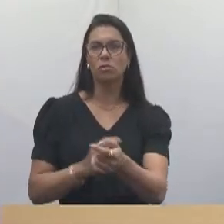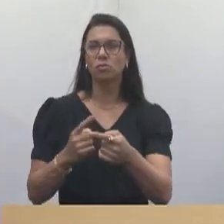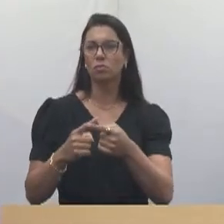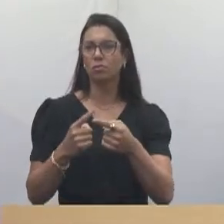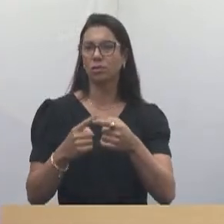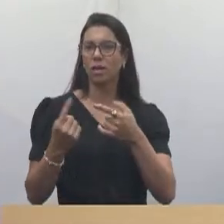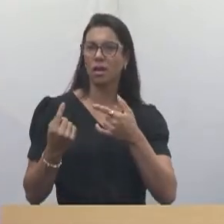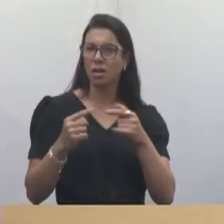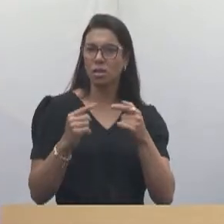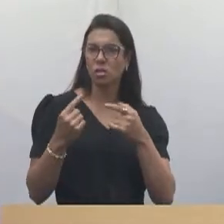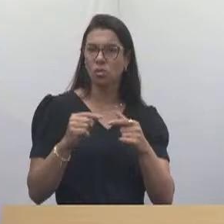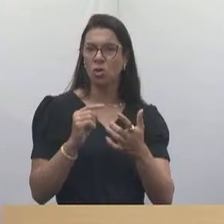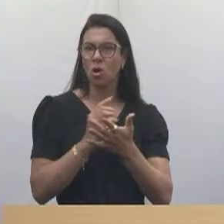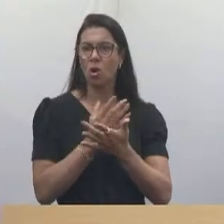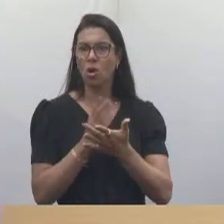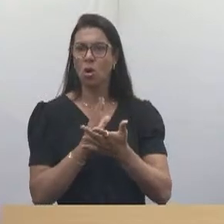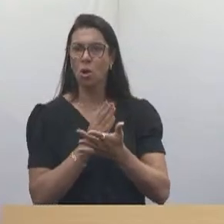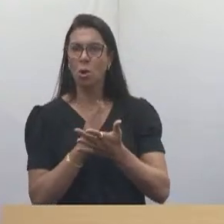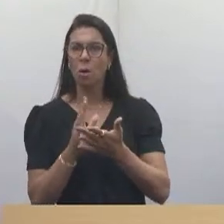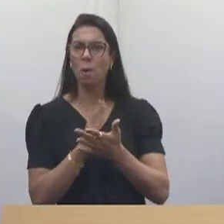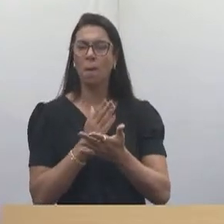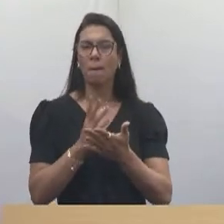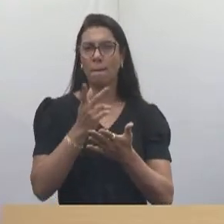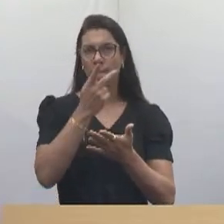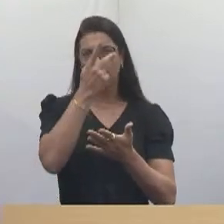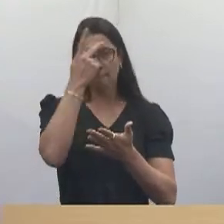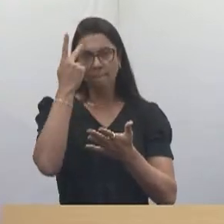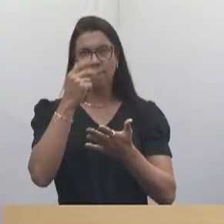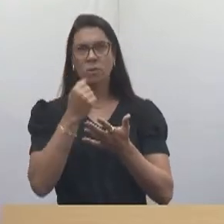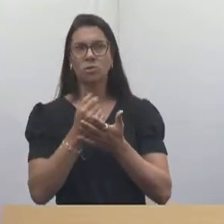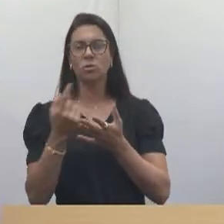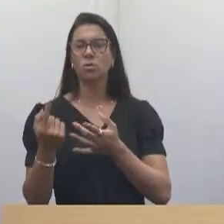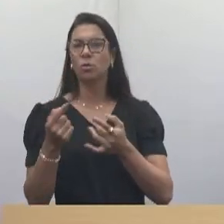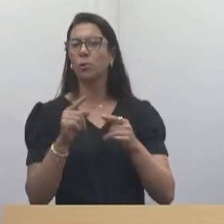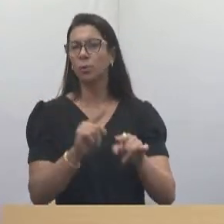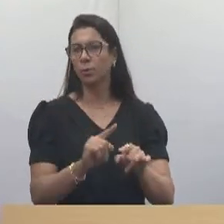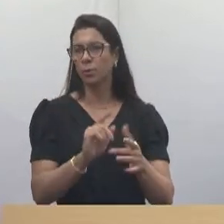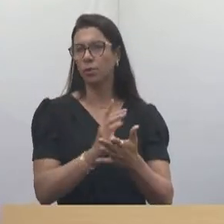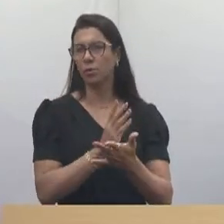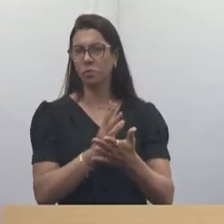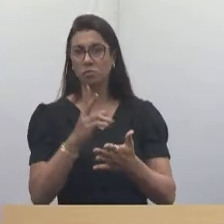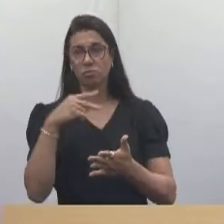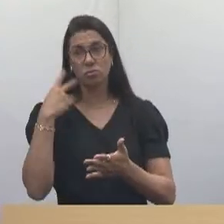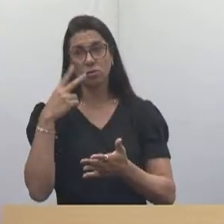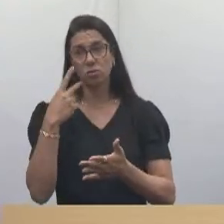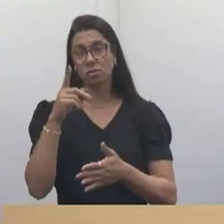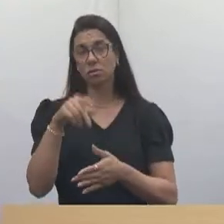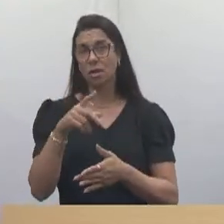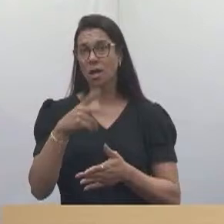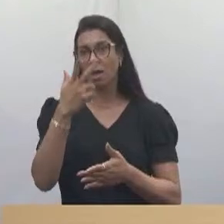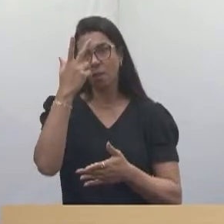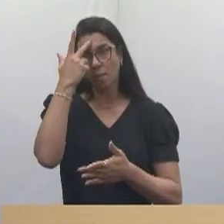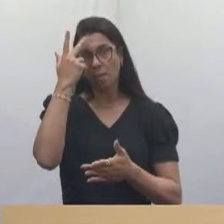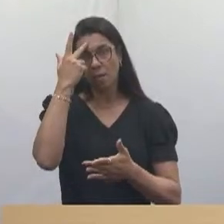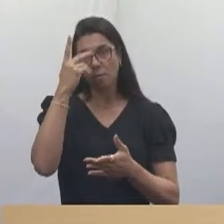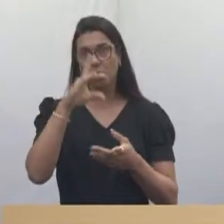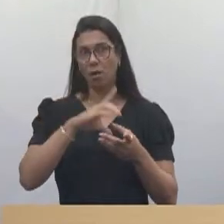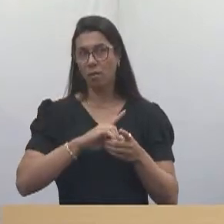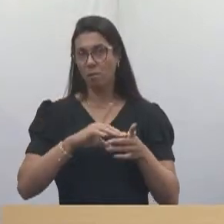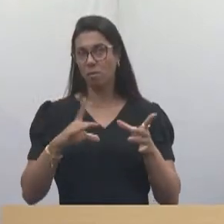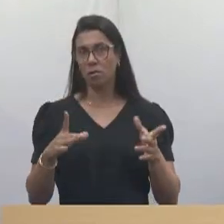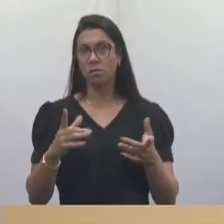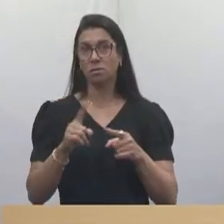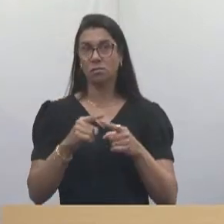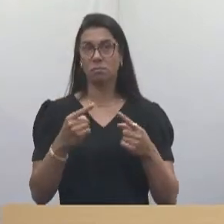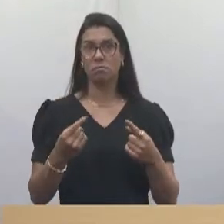criticando aí alguns posicionamentos contrários, Luiz Flávio, de alguns dos vereadores. Isso daí é a democracia.